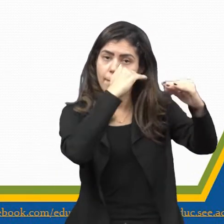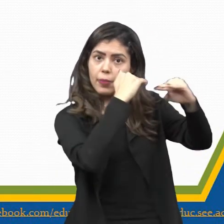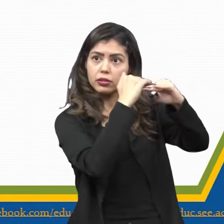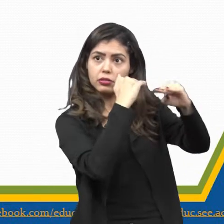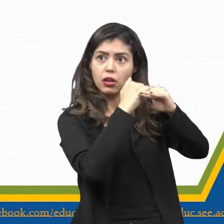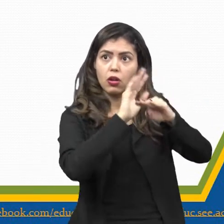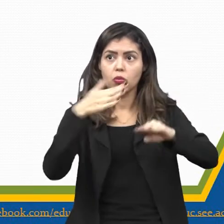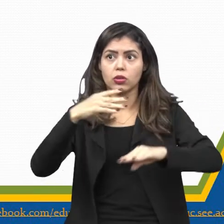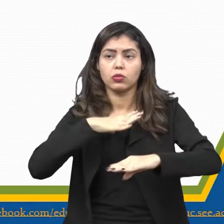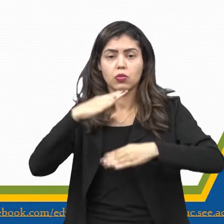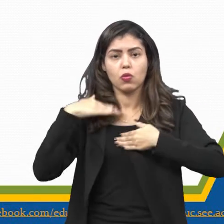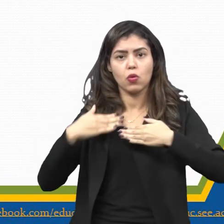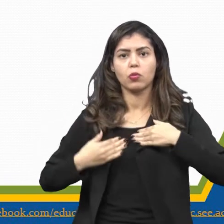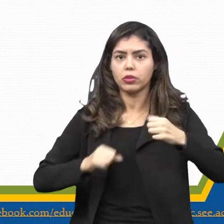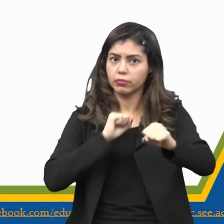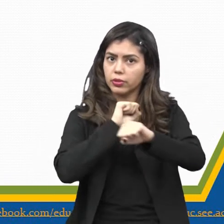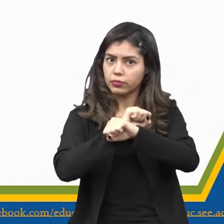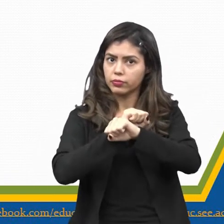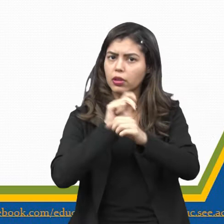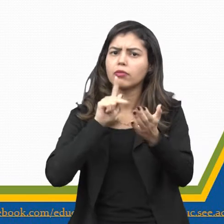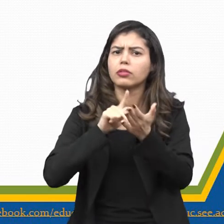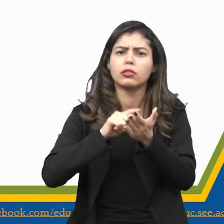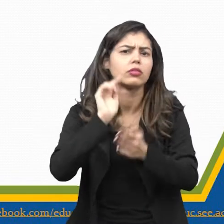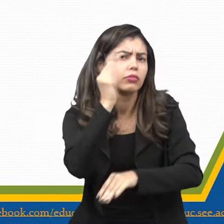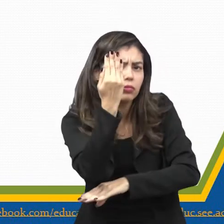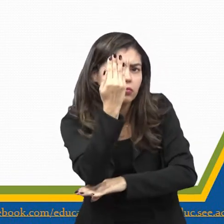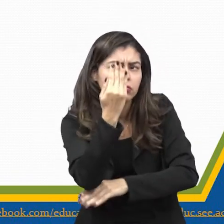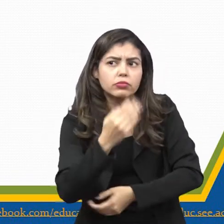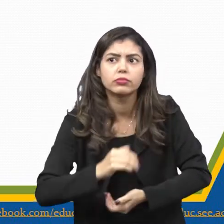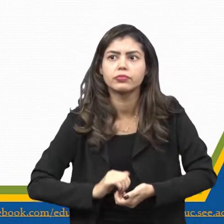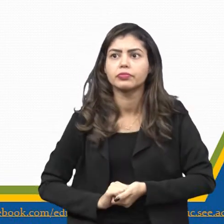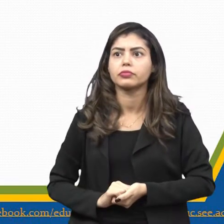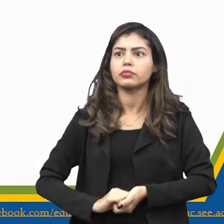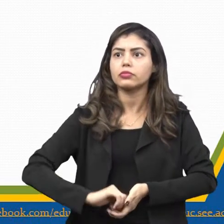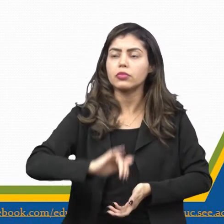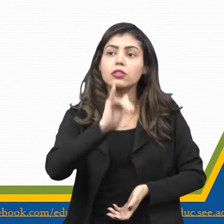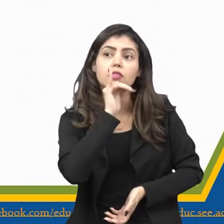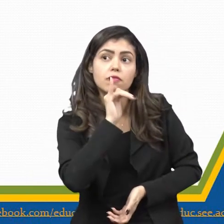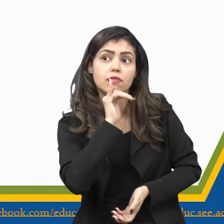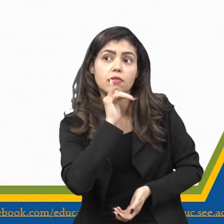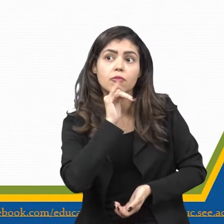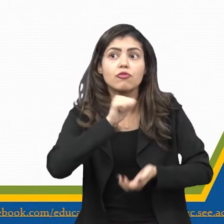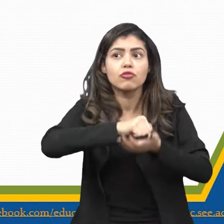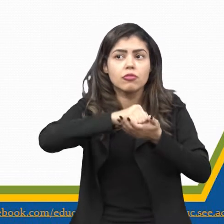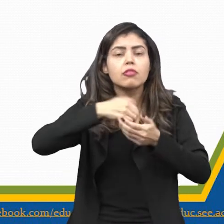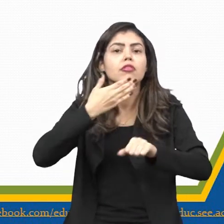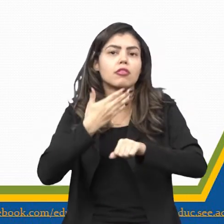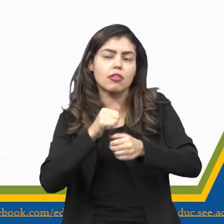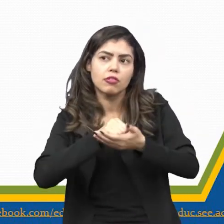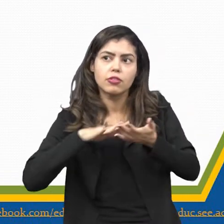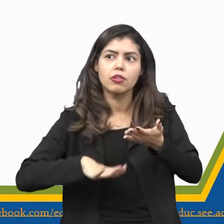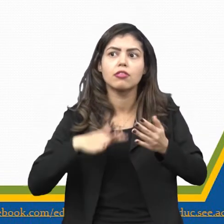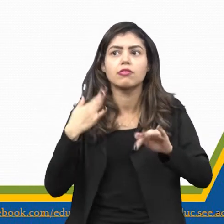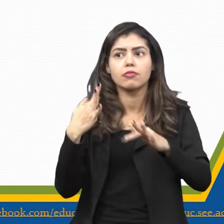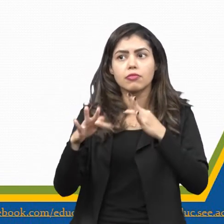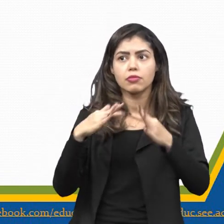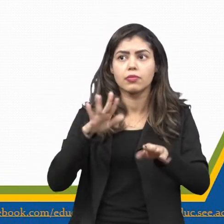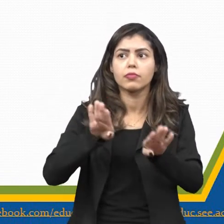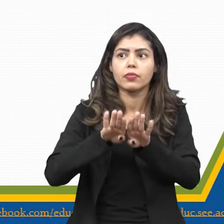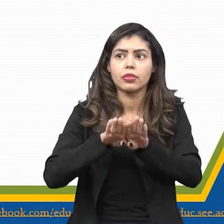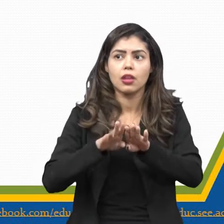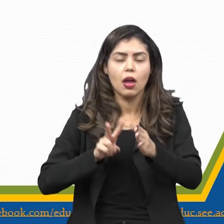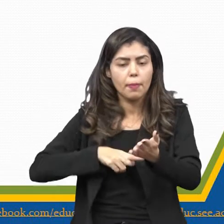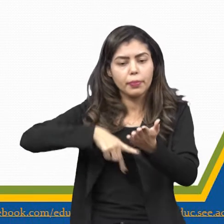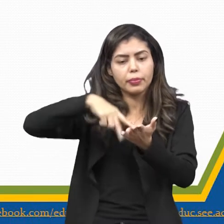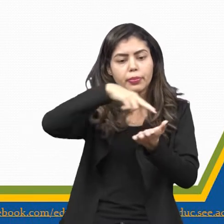corpo está em repouso. Verdadeiro ou falso? São exemplos de exercício físico: caminhada até o trabalho, subir